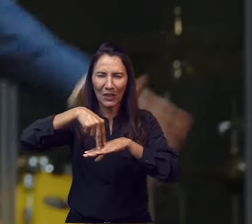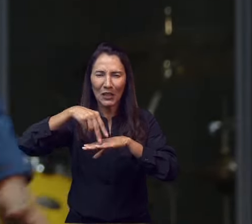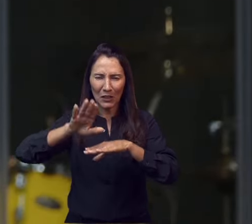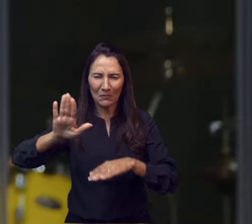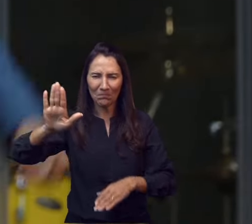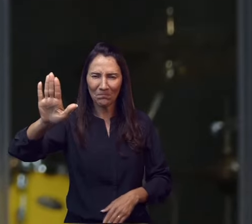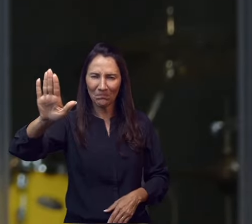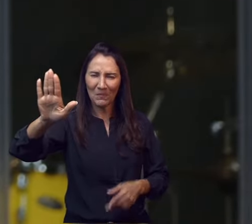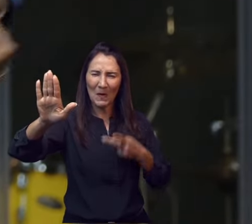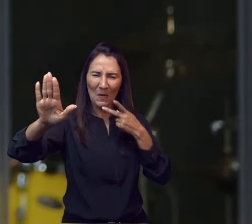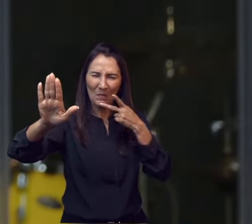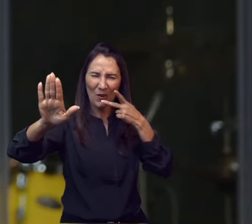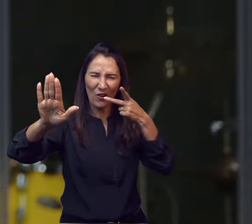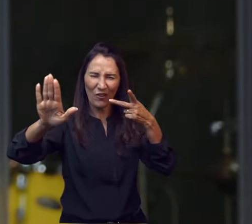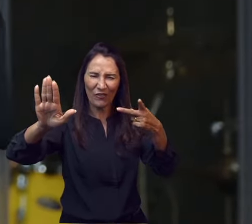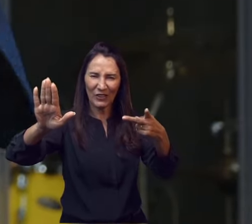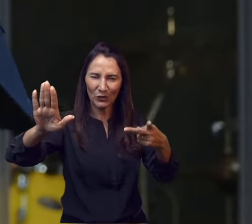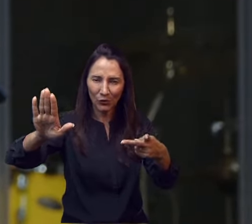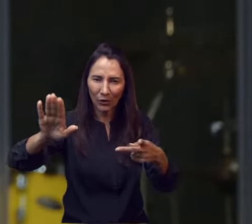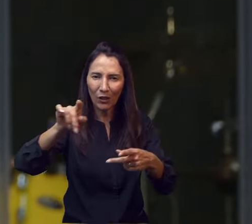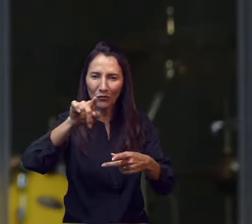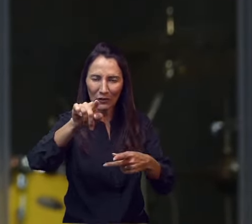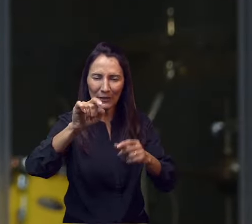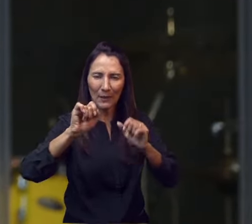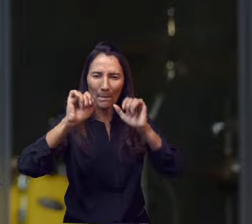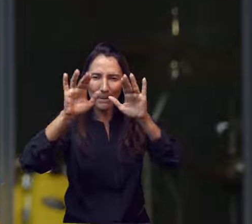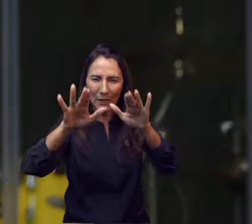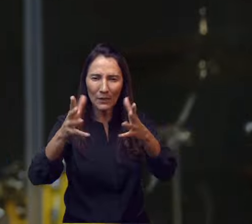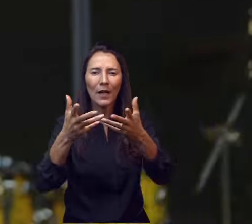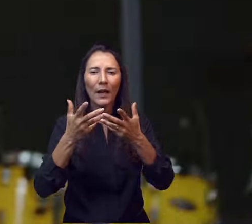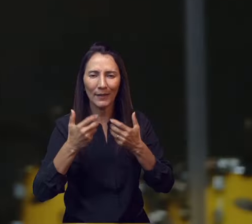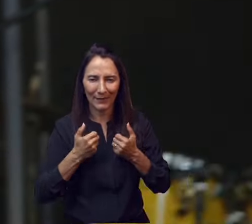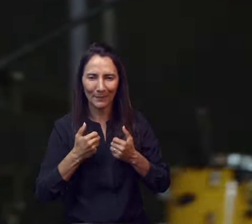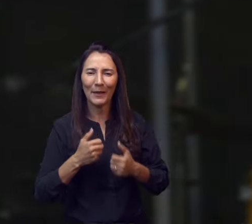profetizou essa benção alcançou a sua vida